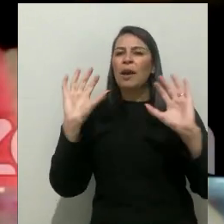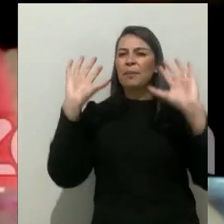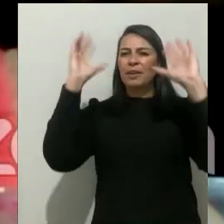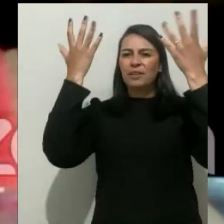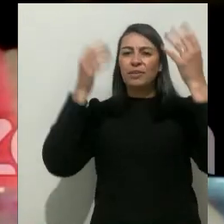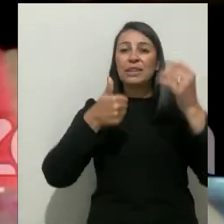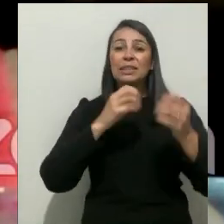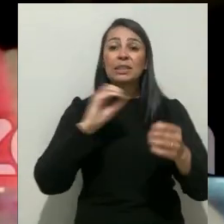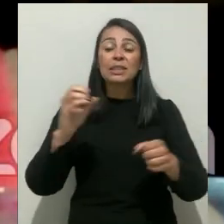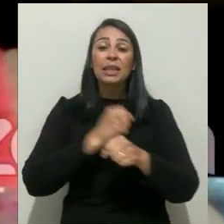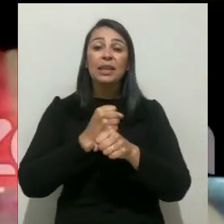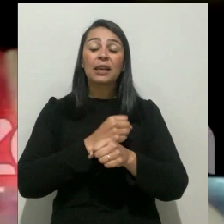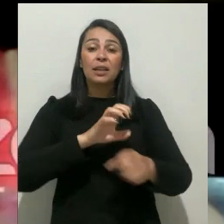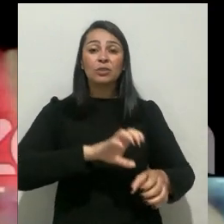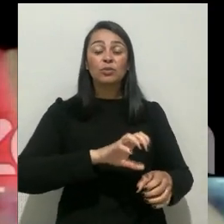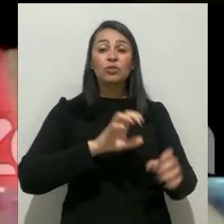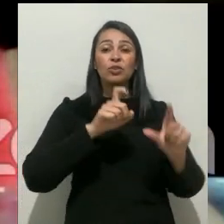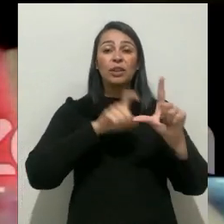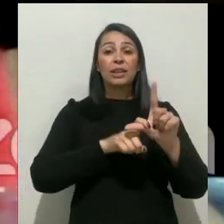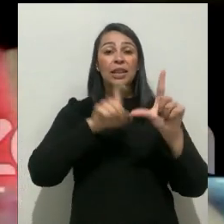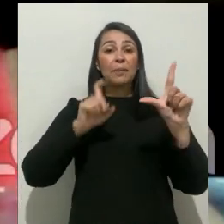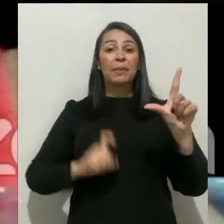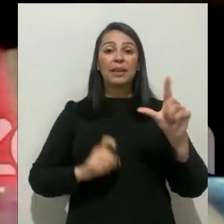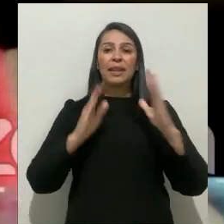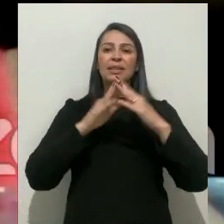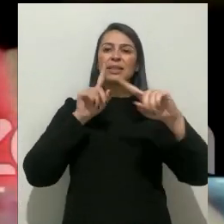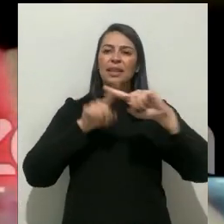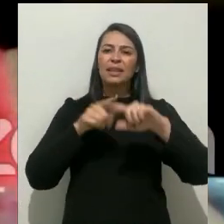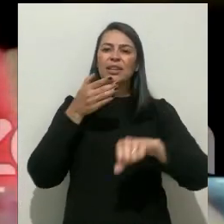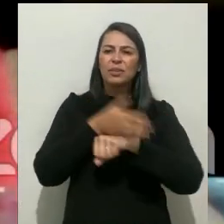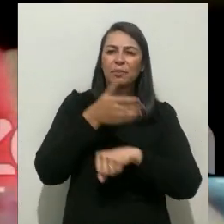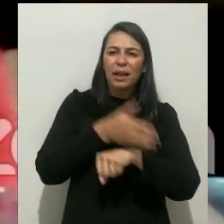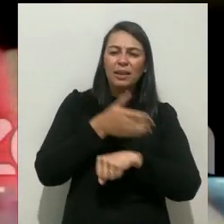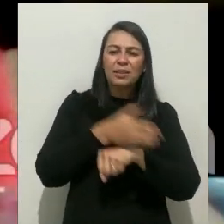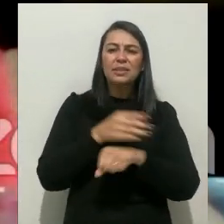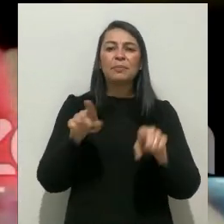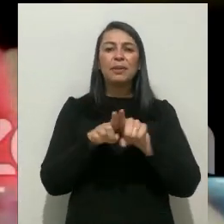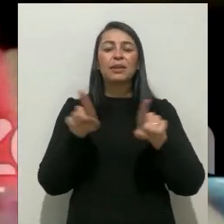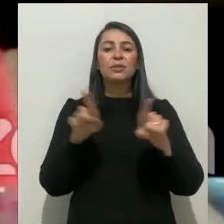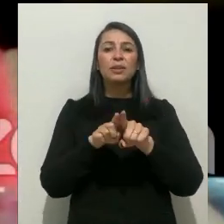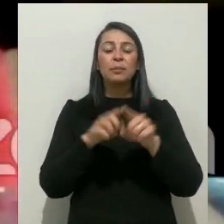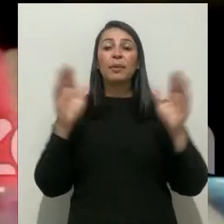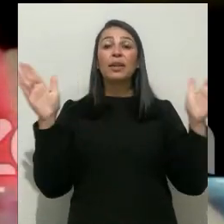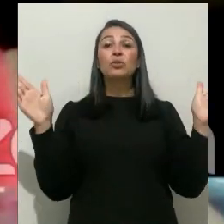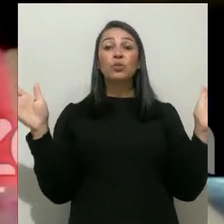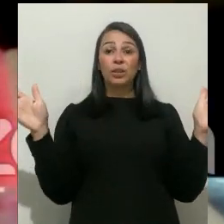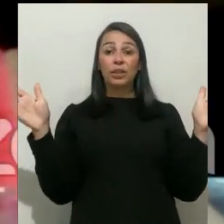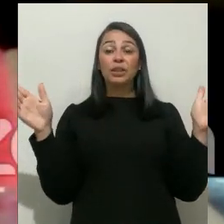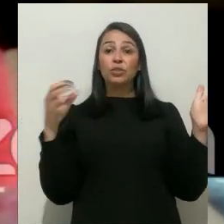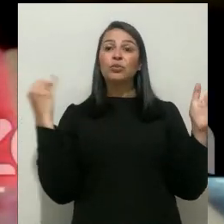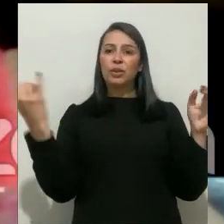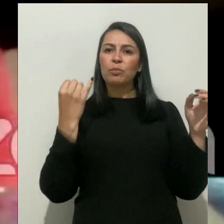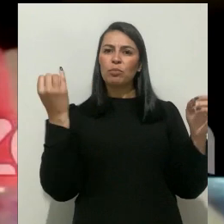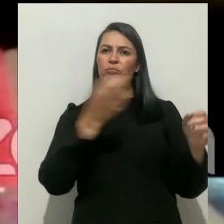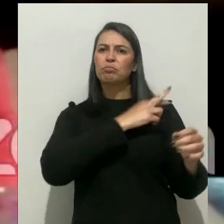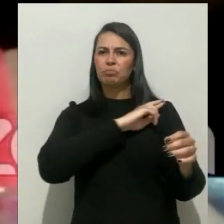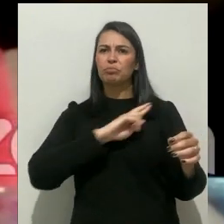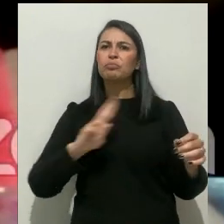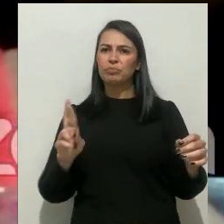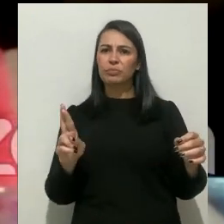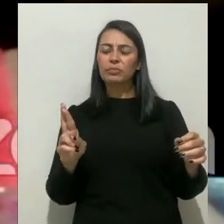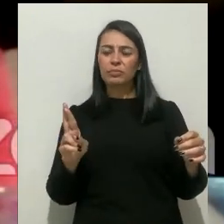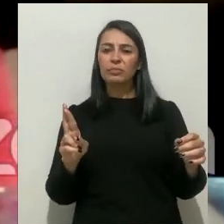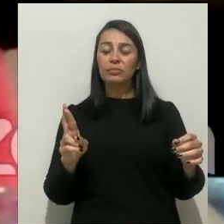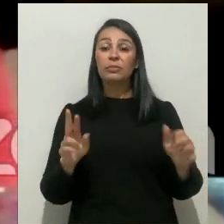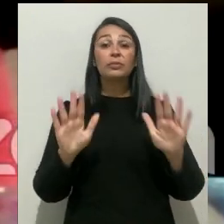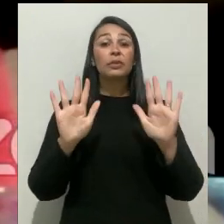comemorar os 100 anos de independência e a igreja participando como o elemento ali, Cristo como determinante religioso naquela